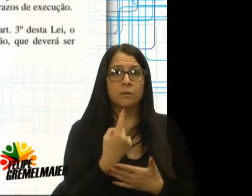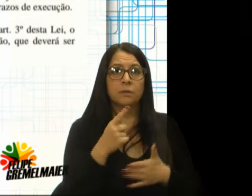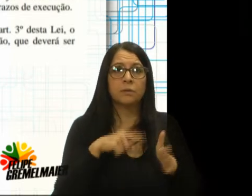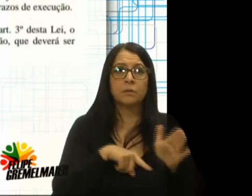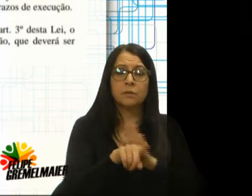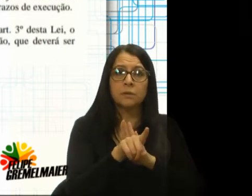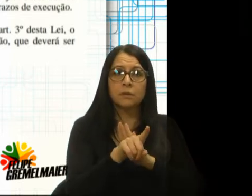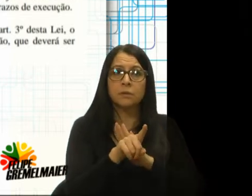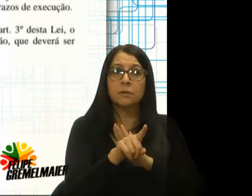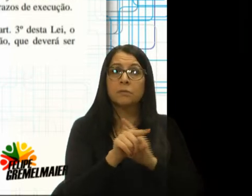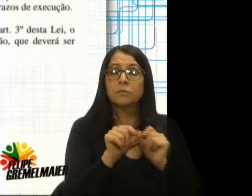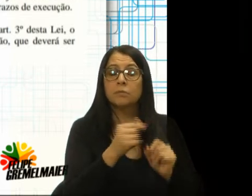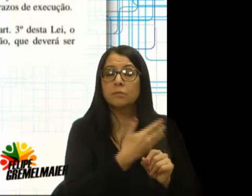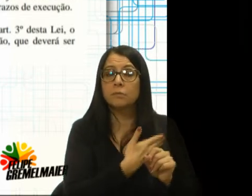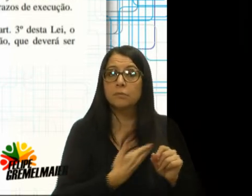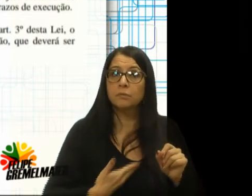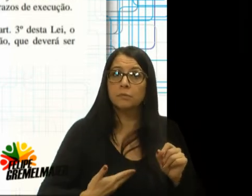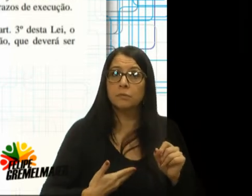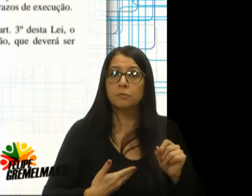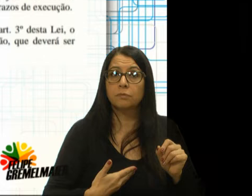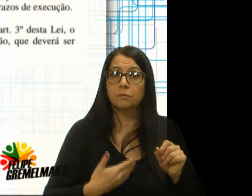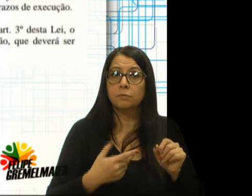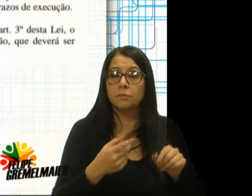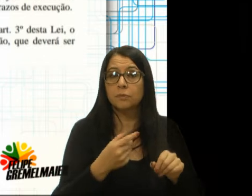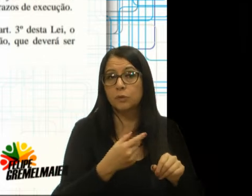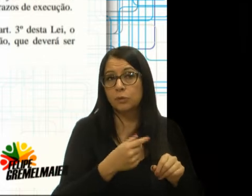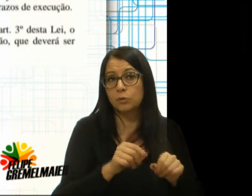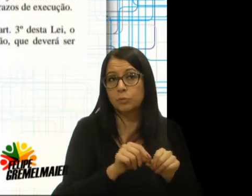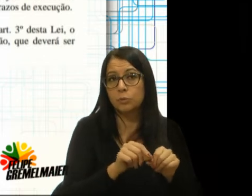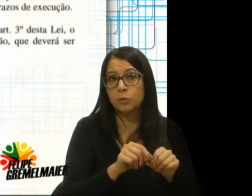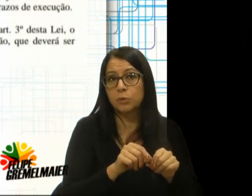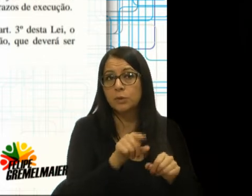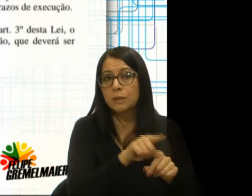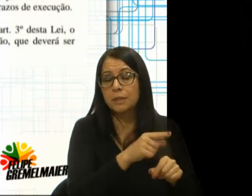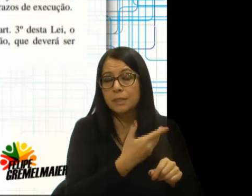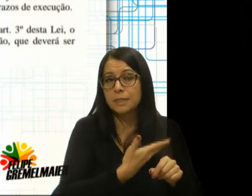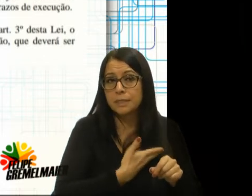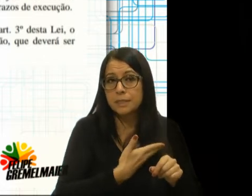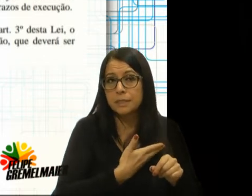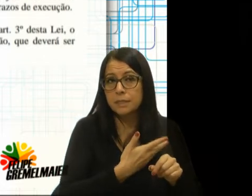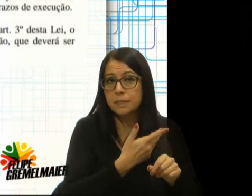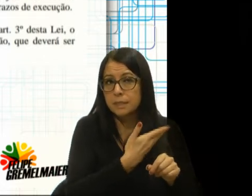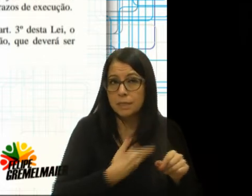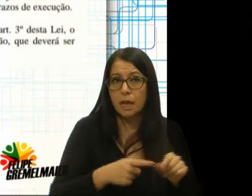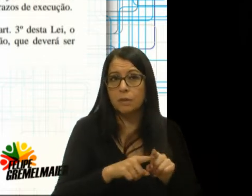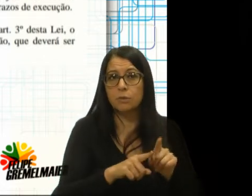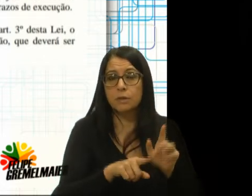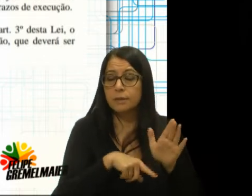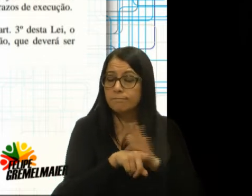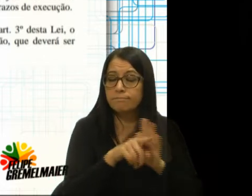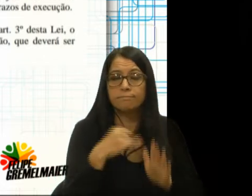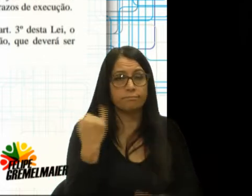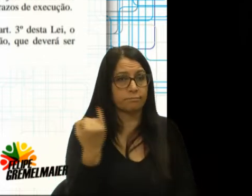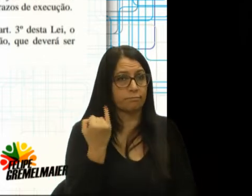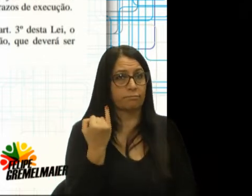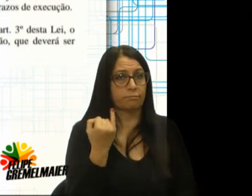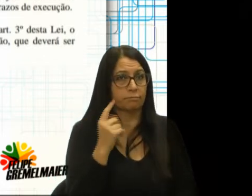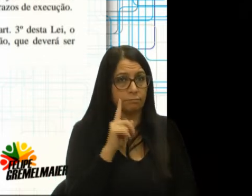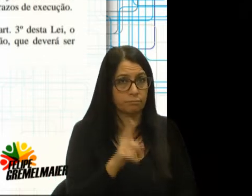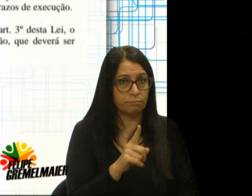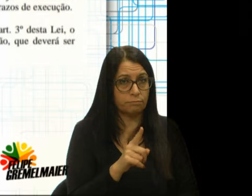governo do Estado, ele é extremamente relevante. E quando a gente ouve e lê a